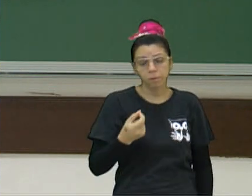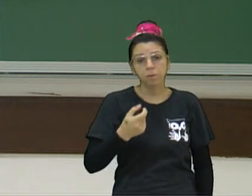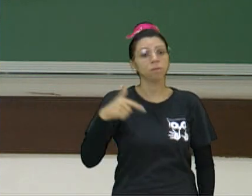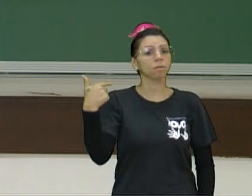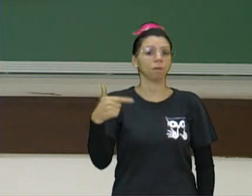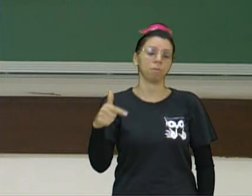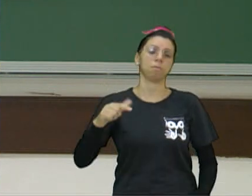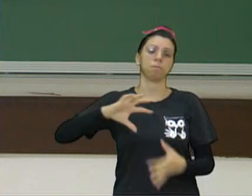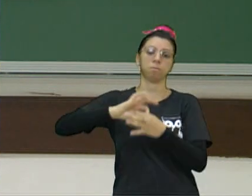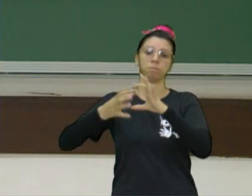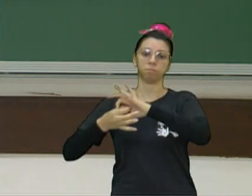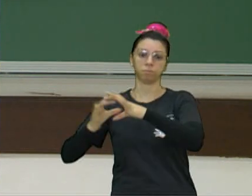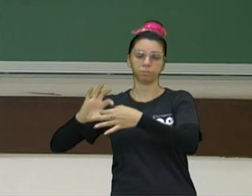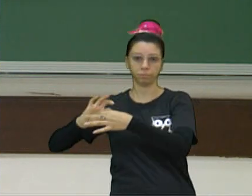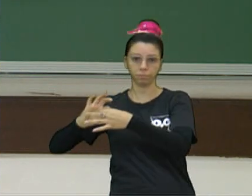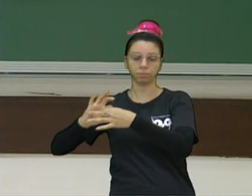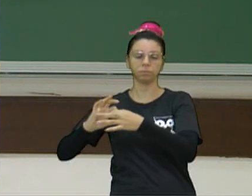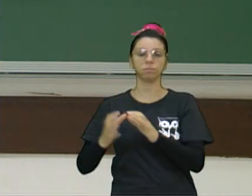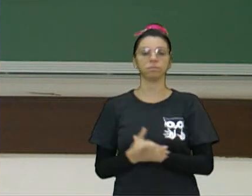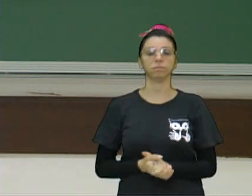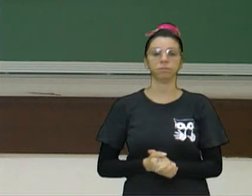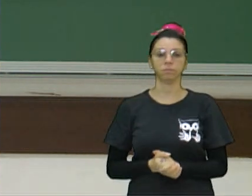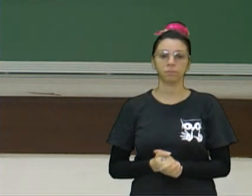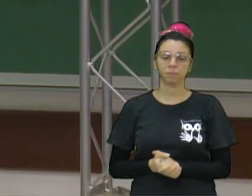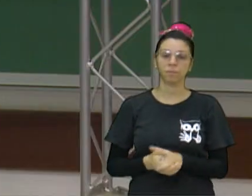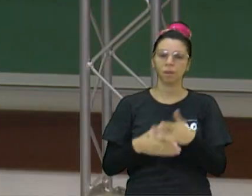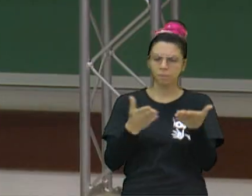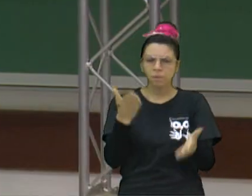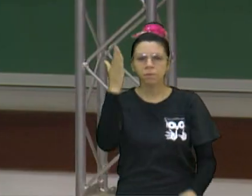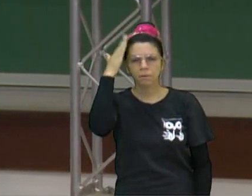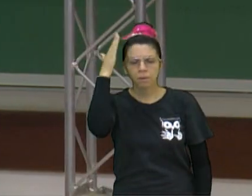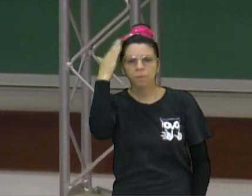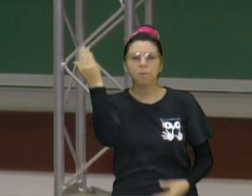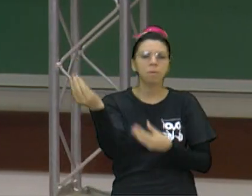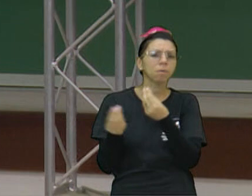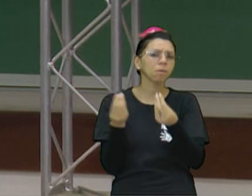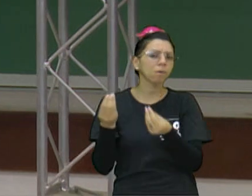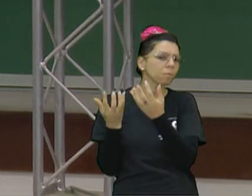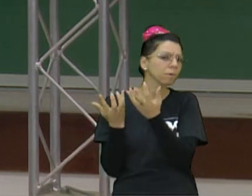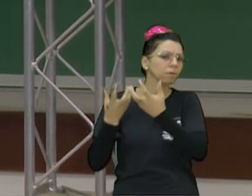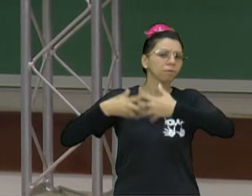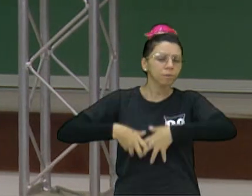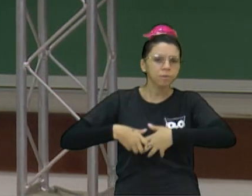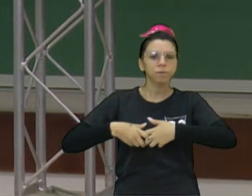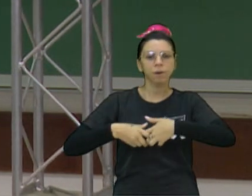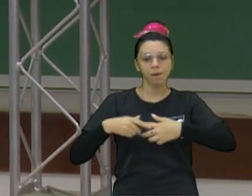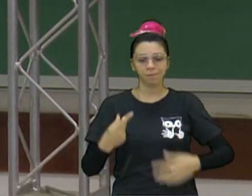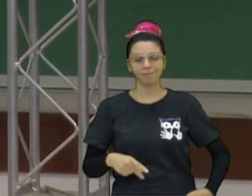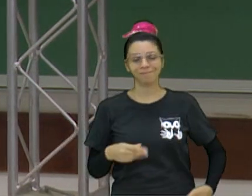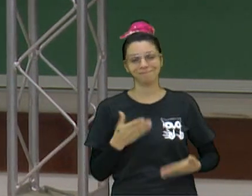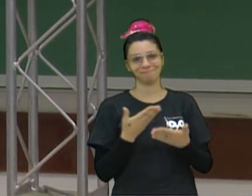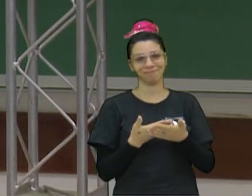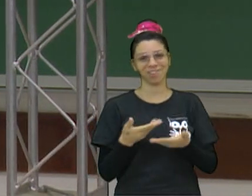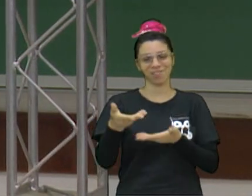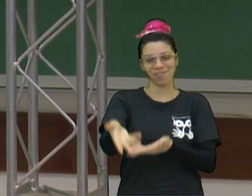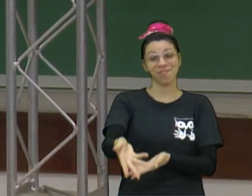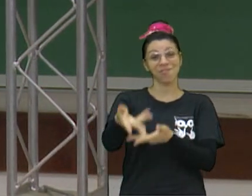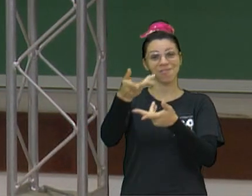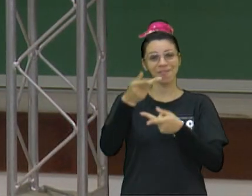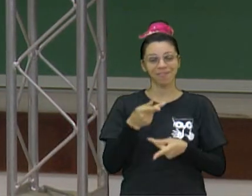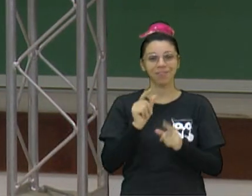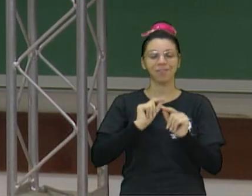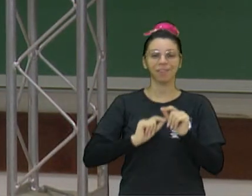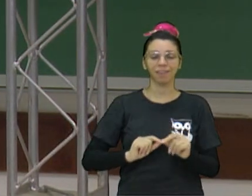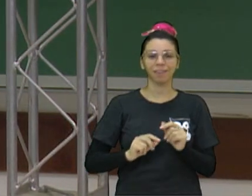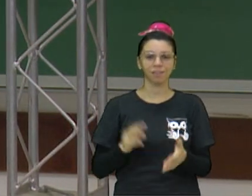são consideradas lutas olímpicas. Mas vocês bem sabem, já sabem como que funciona as nossas aulas, né? Então já convido vocês, aqueles que puderem, já